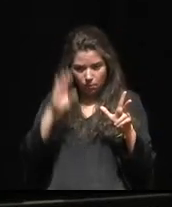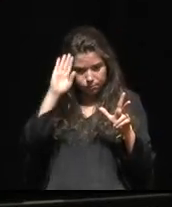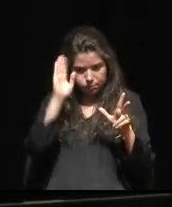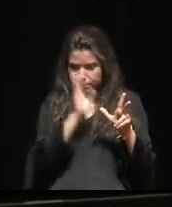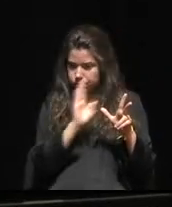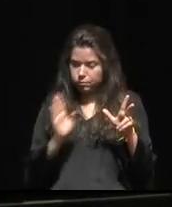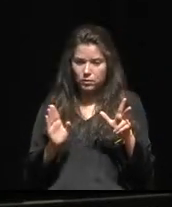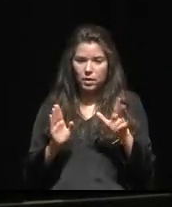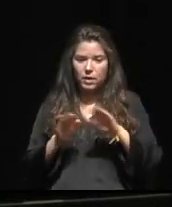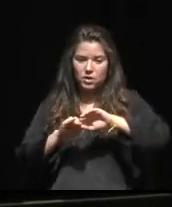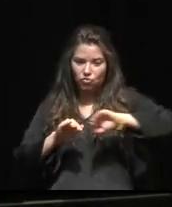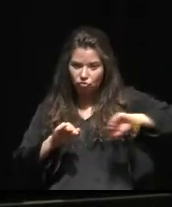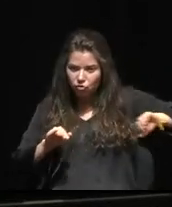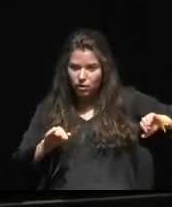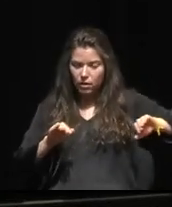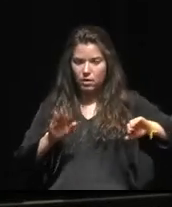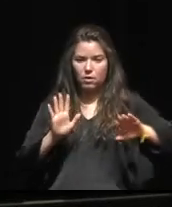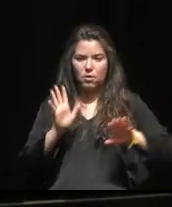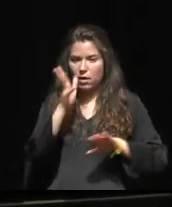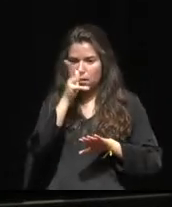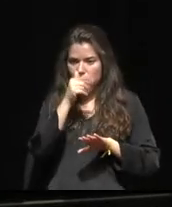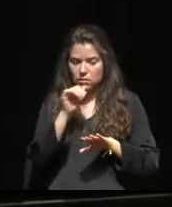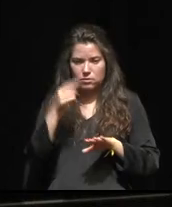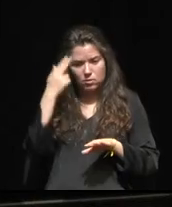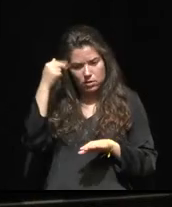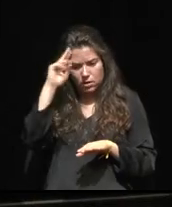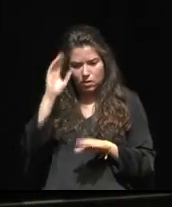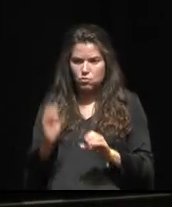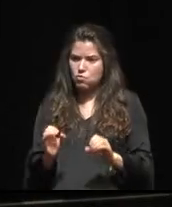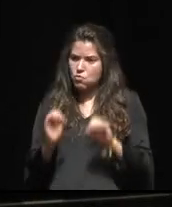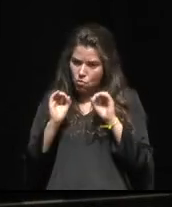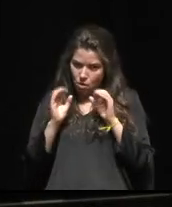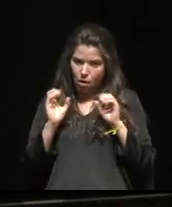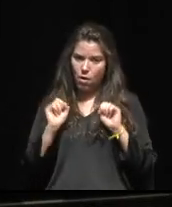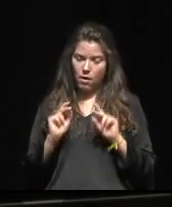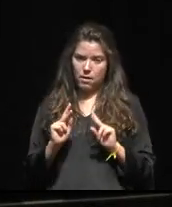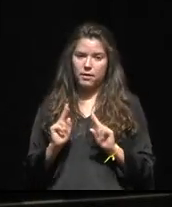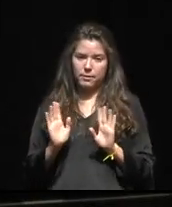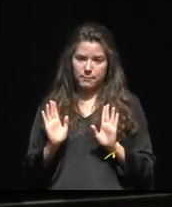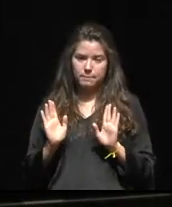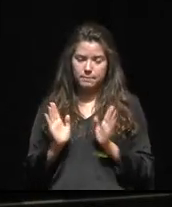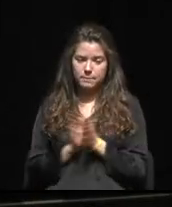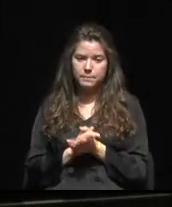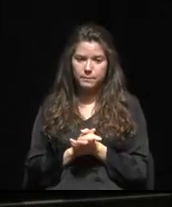e a Extrema esquerda não desil nunca nos enganamos sempre